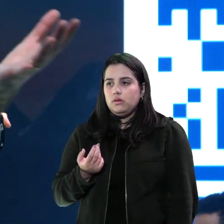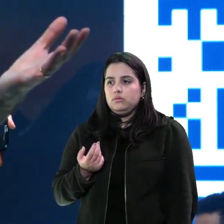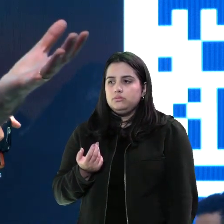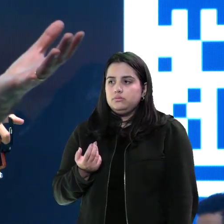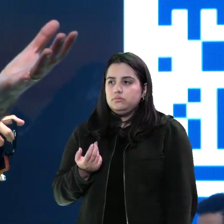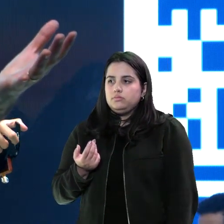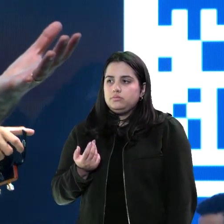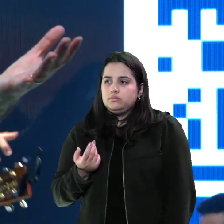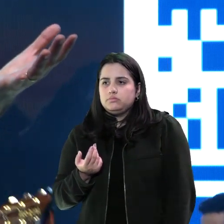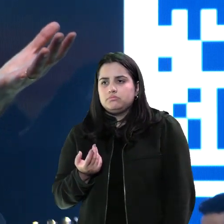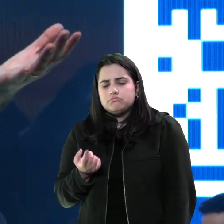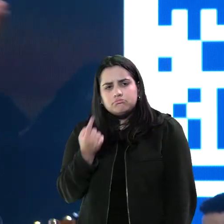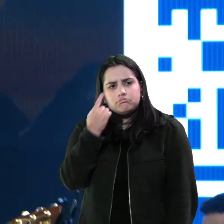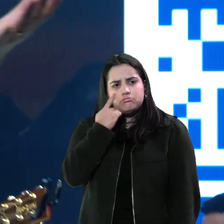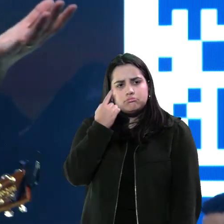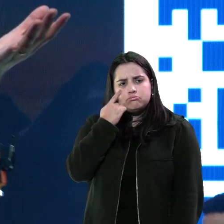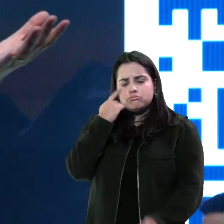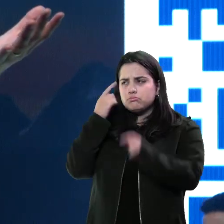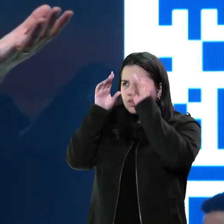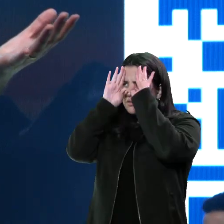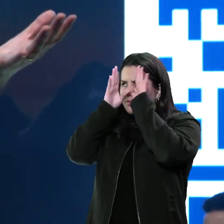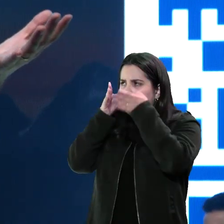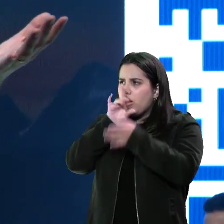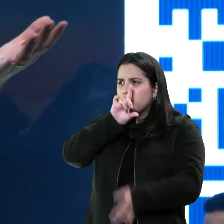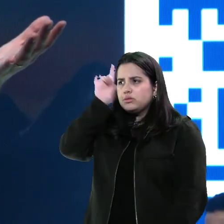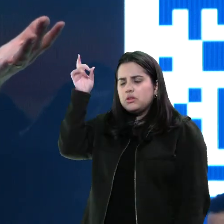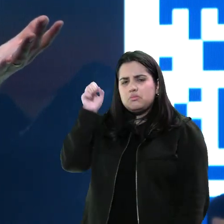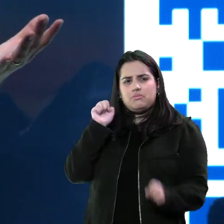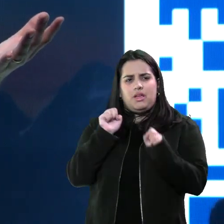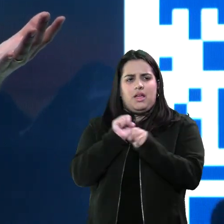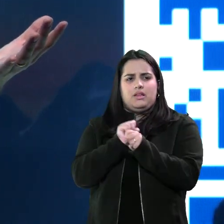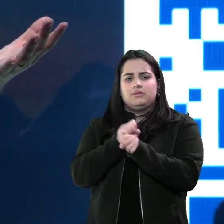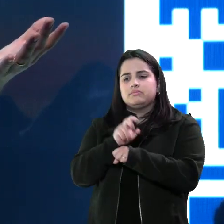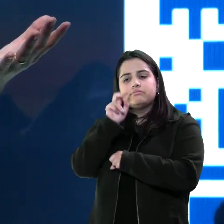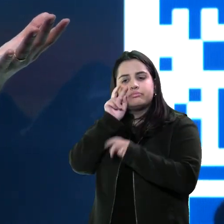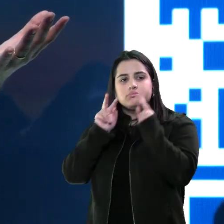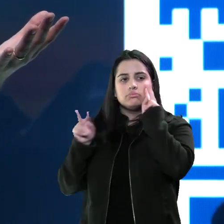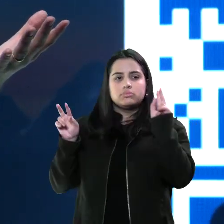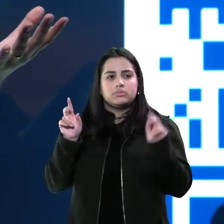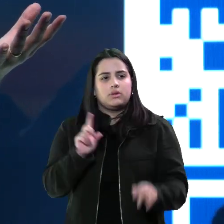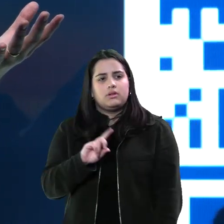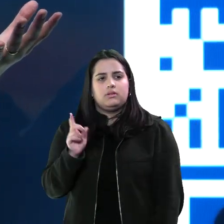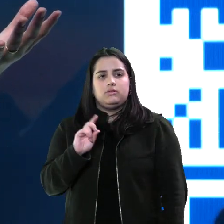Feche os seus olhos. Para de olhar para o lado, para frente.